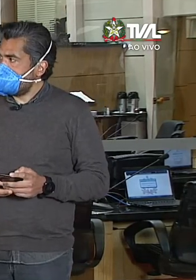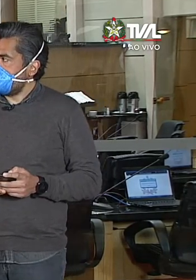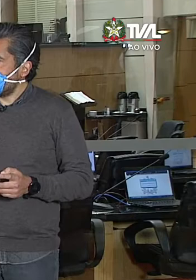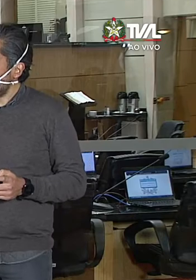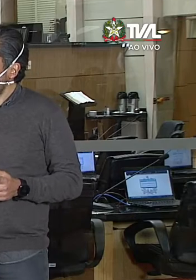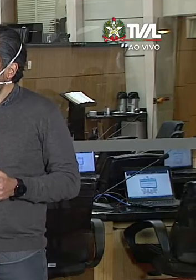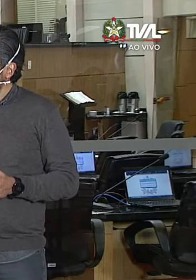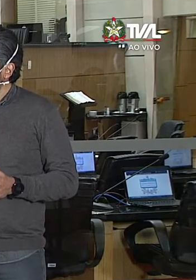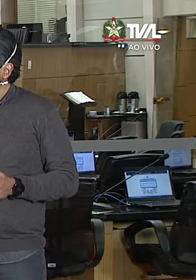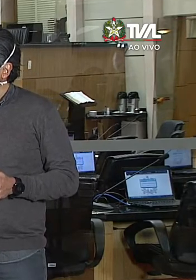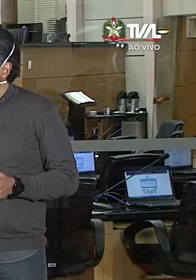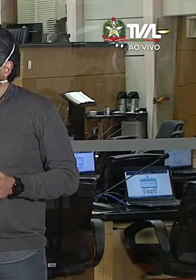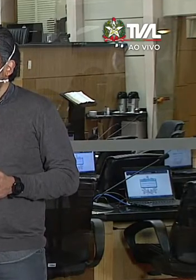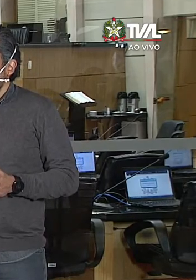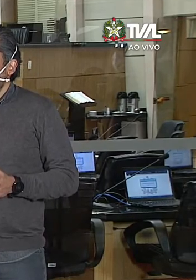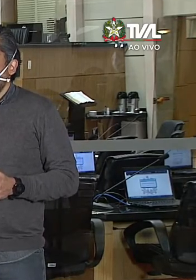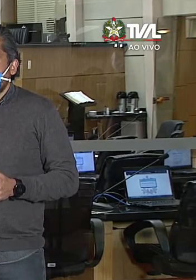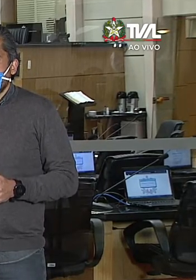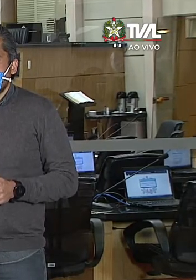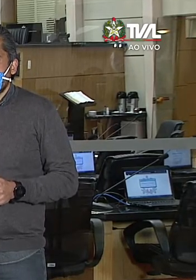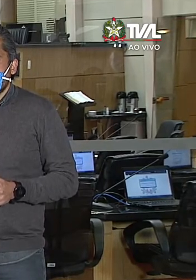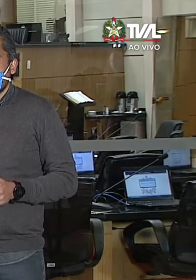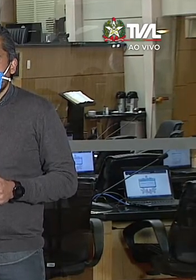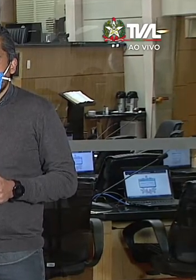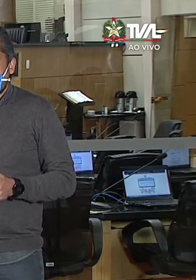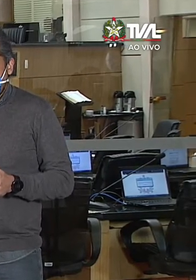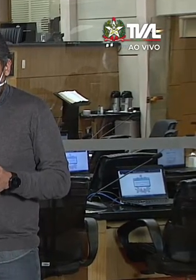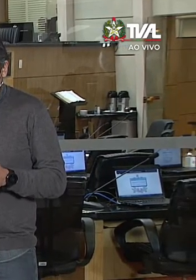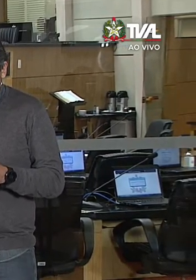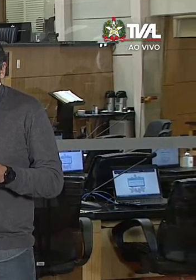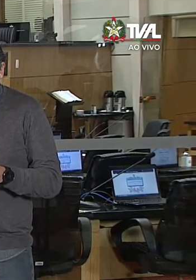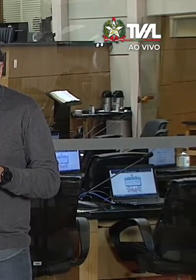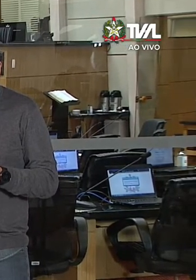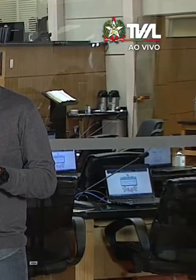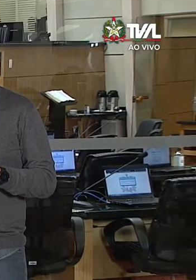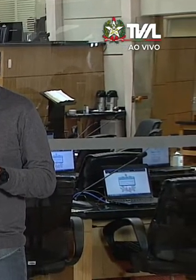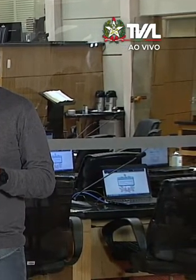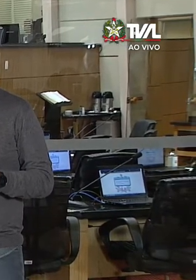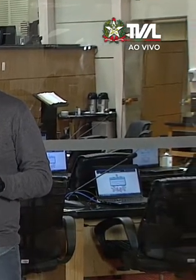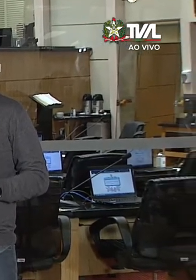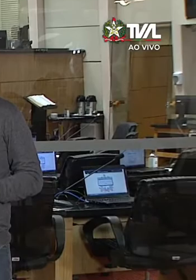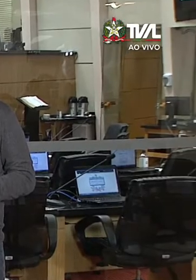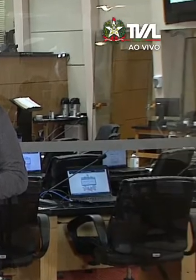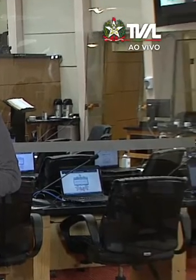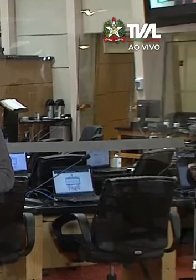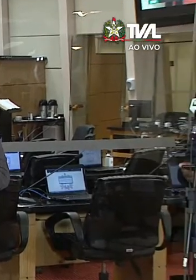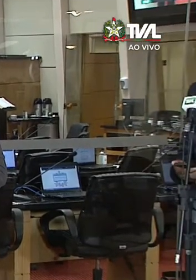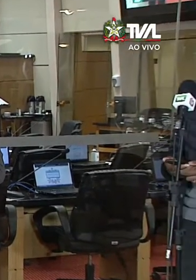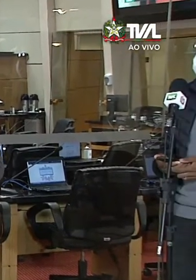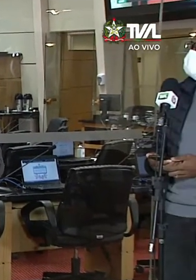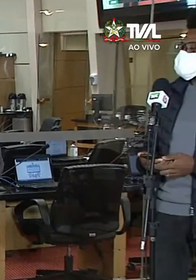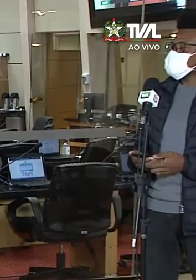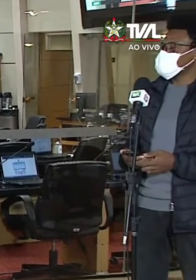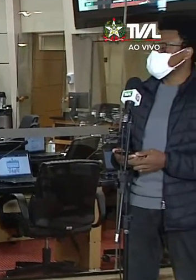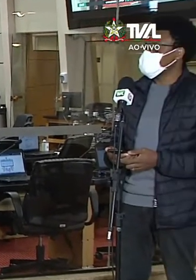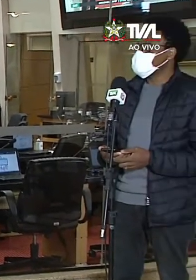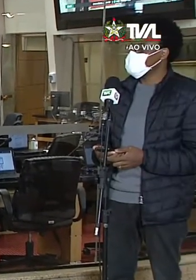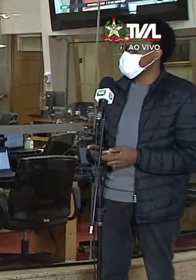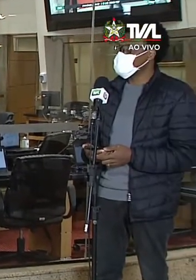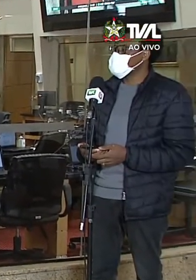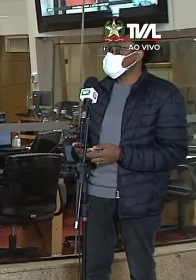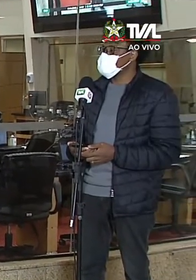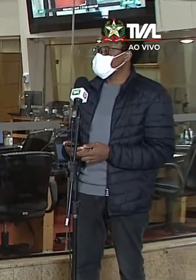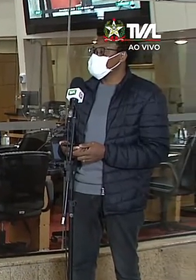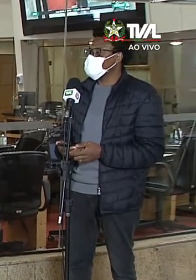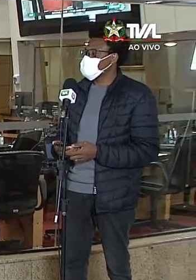ser resolvido, né? Bom, agora vamos ver como é que estão as nossas redes sociais. Estamos hoje com o Thiago da Luz, que vai começar falando